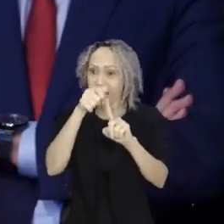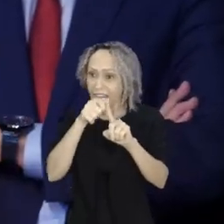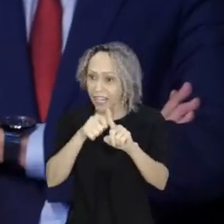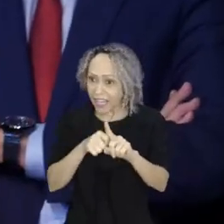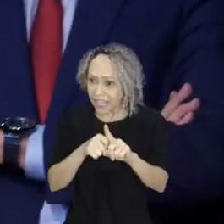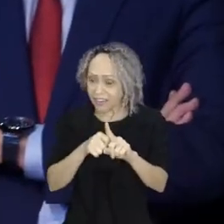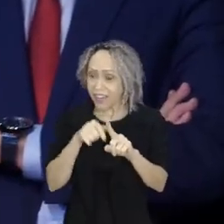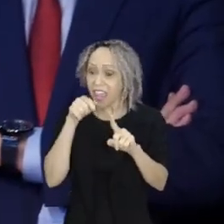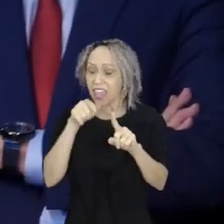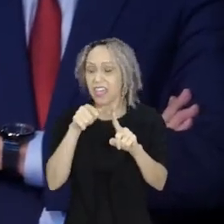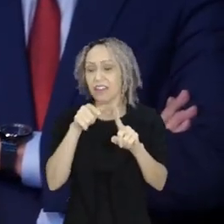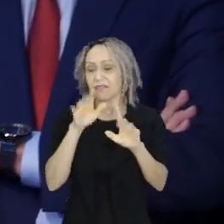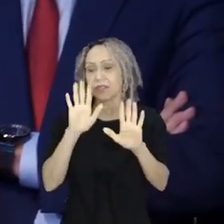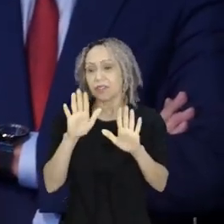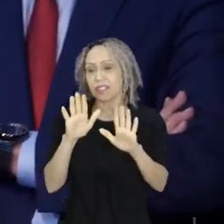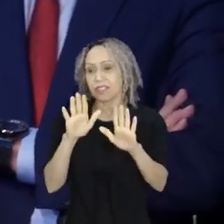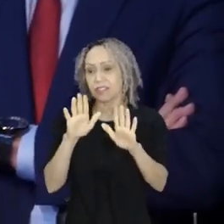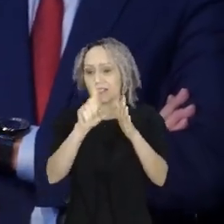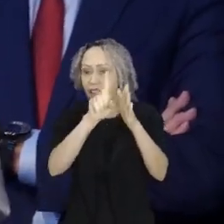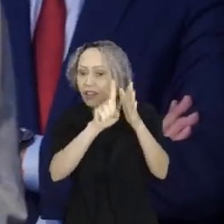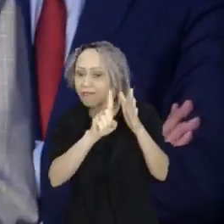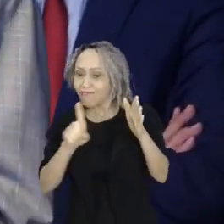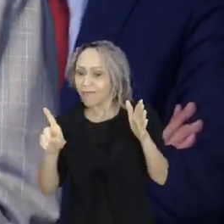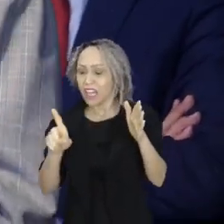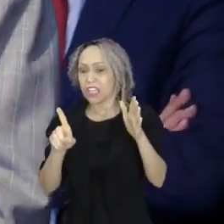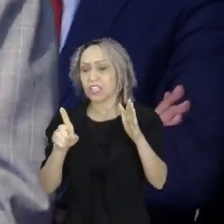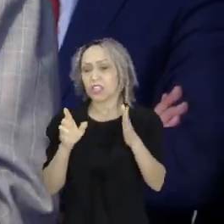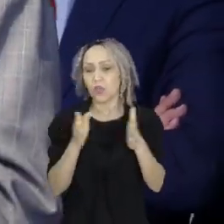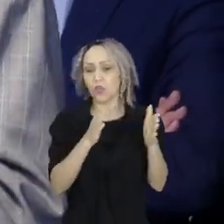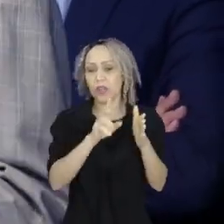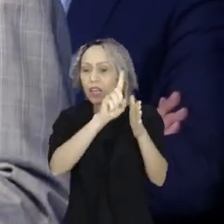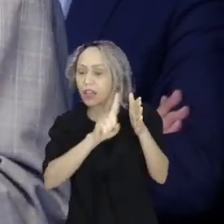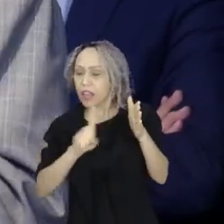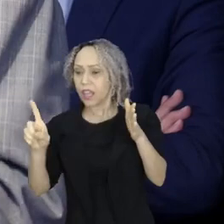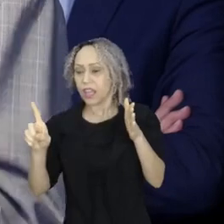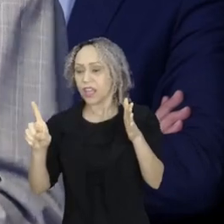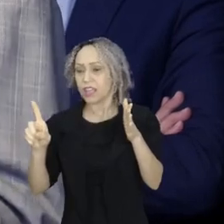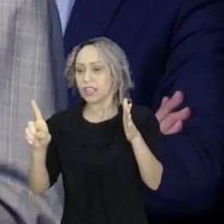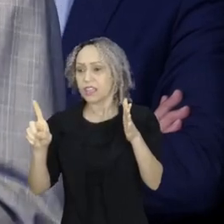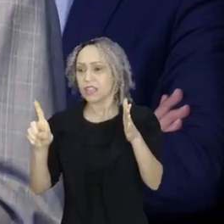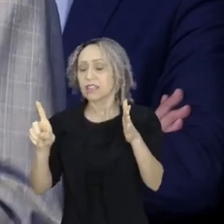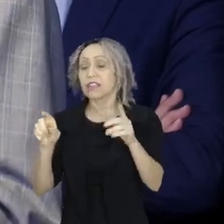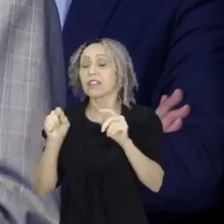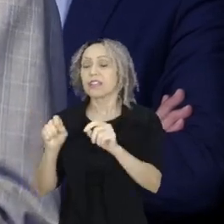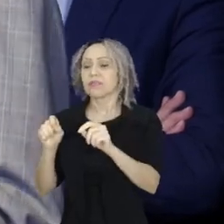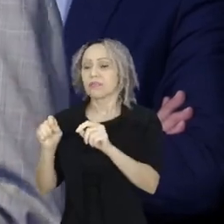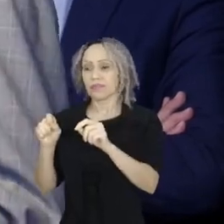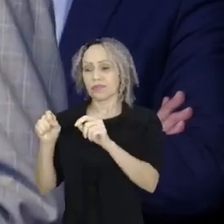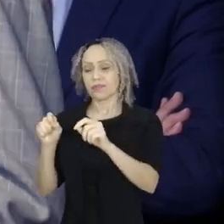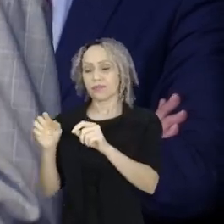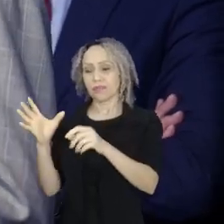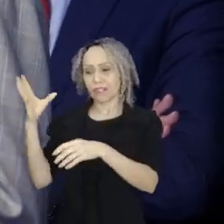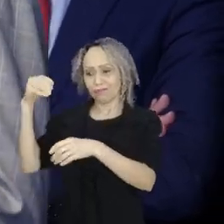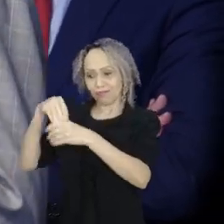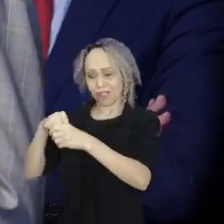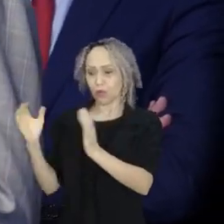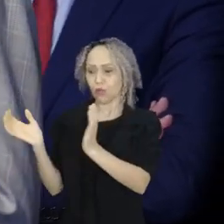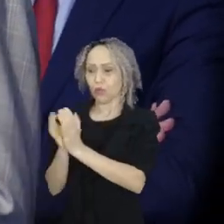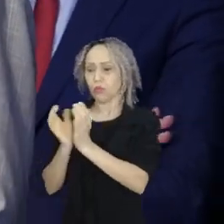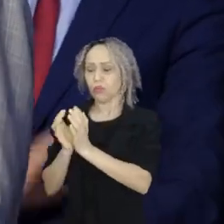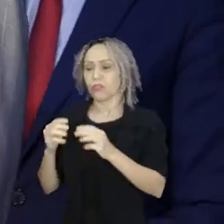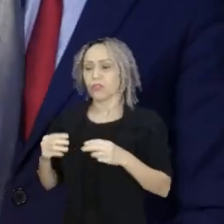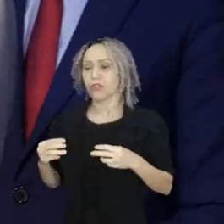corre para cá para tomar posse como ministro à tarde. Eu quero agradecer, inclusive, ao senador Alcolumbre